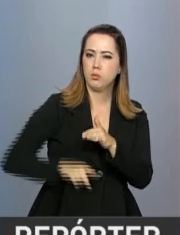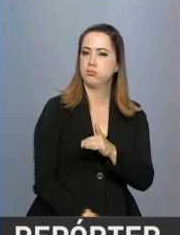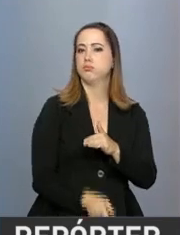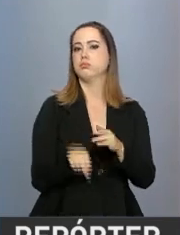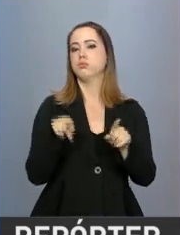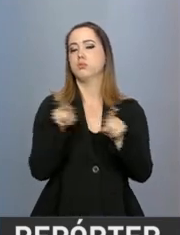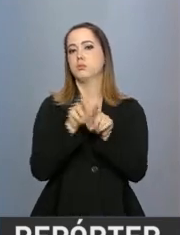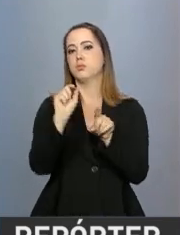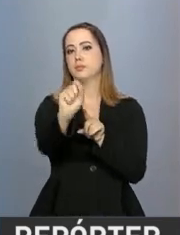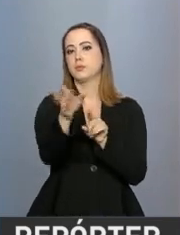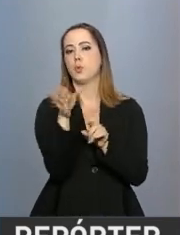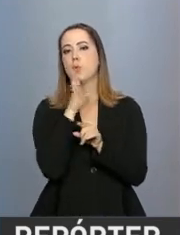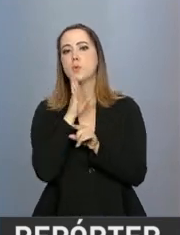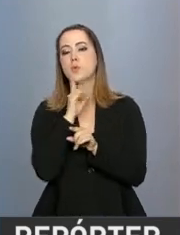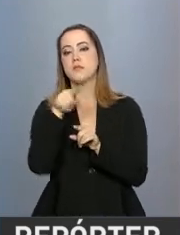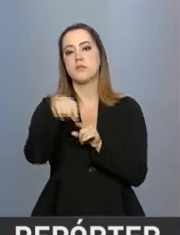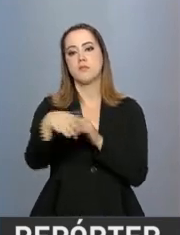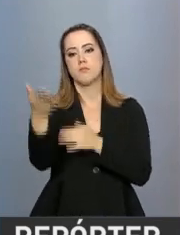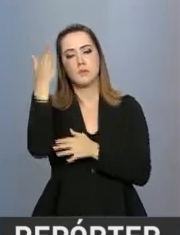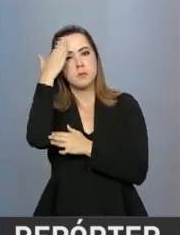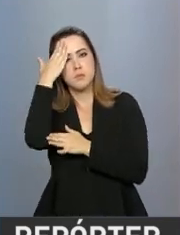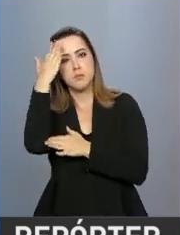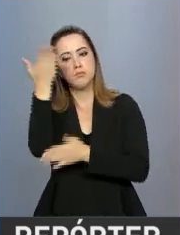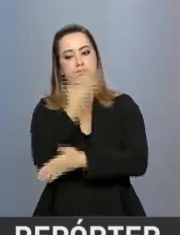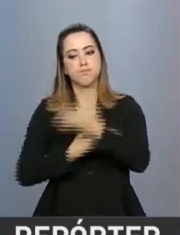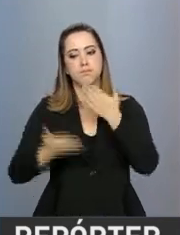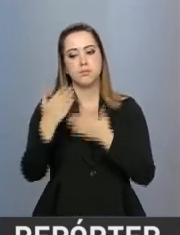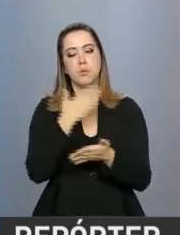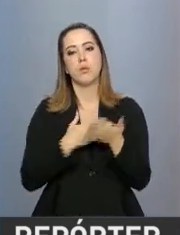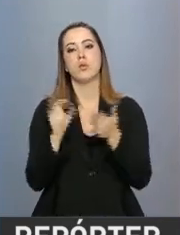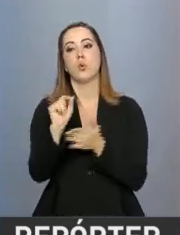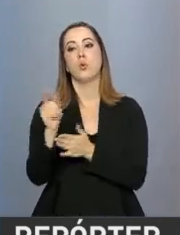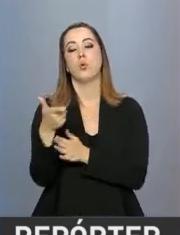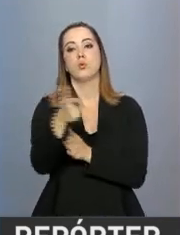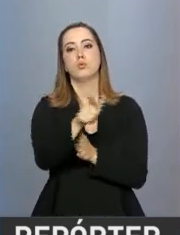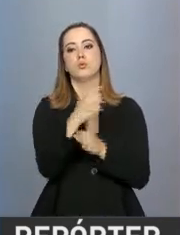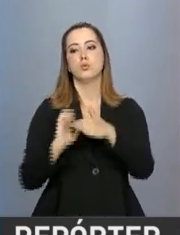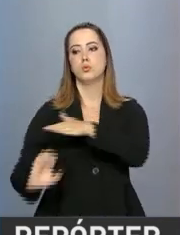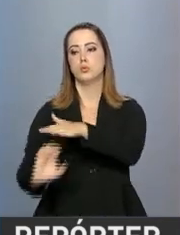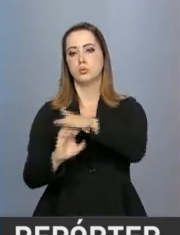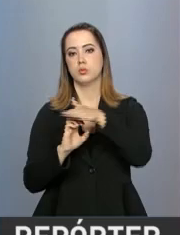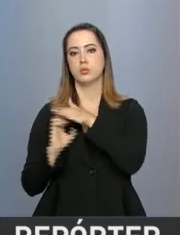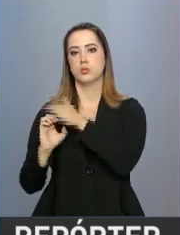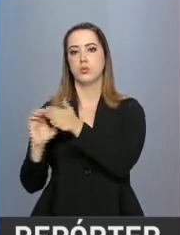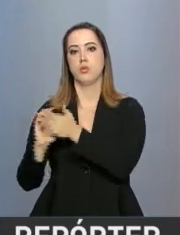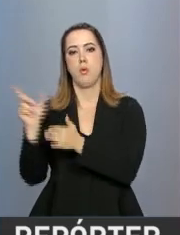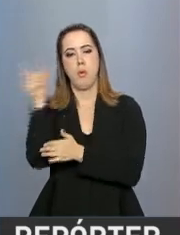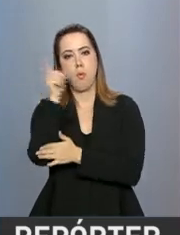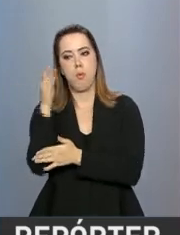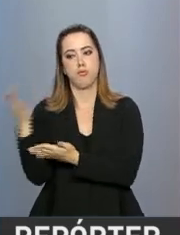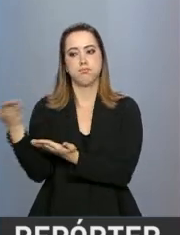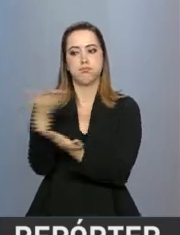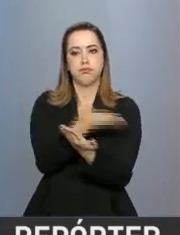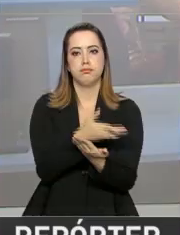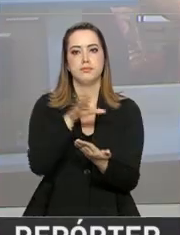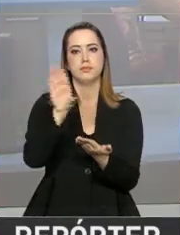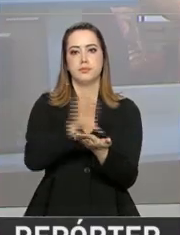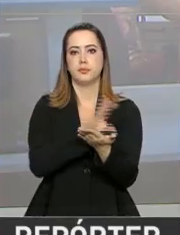esse conhecimento, esse relacionamento com outros investidores para atrair mais investidores